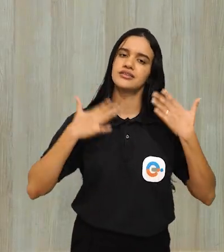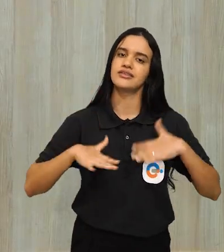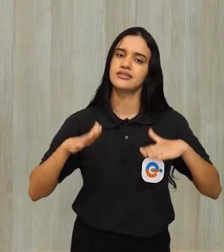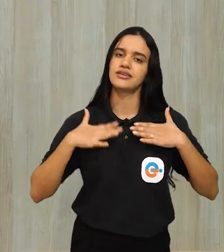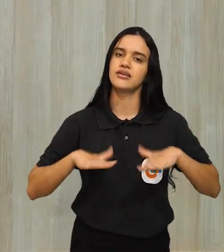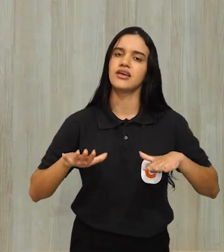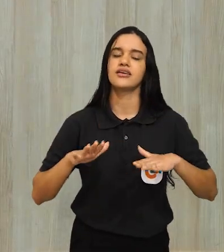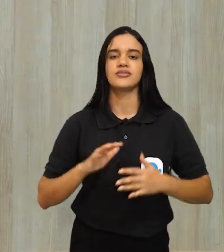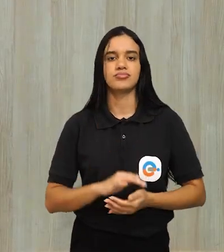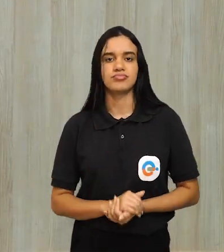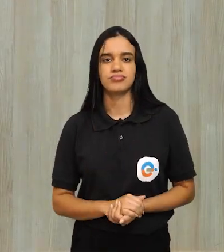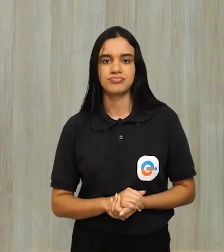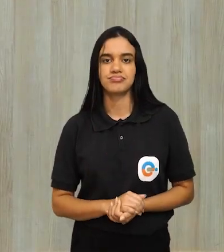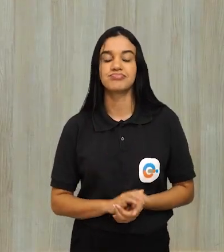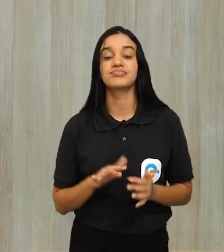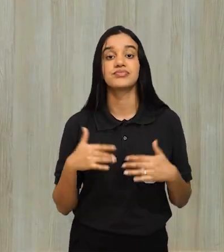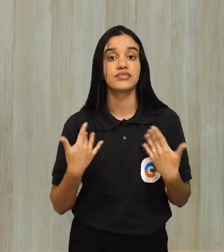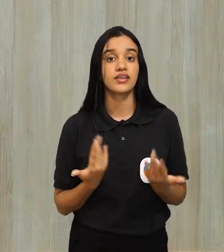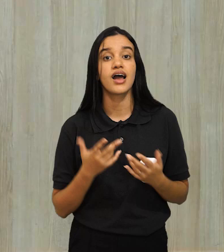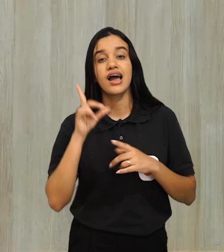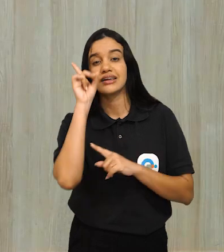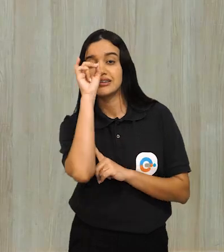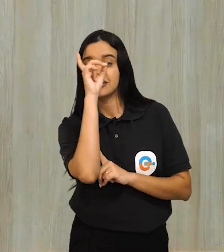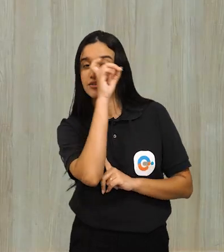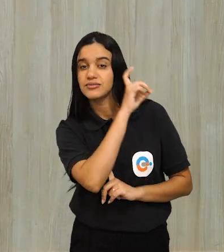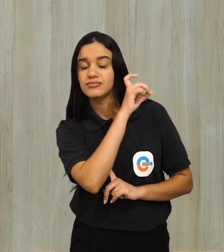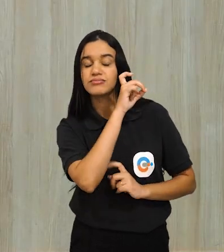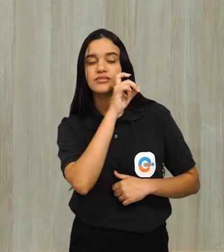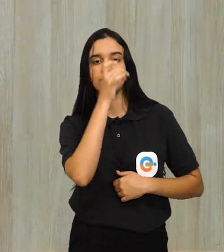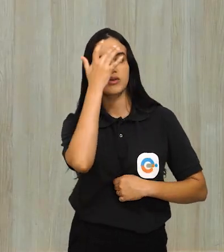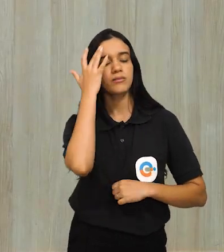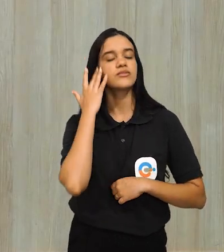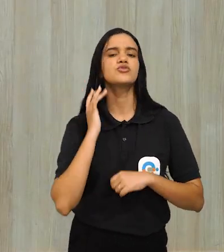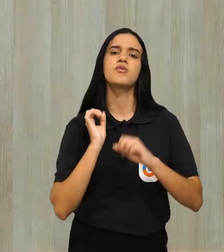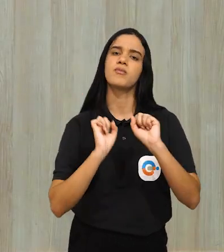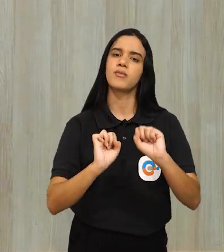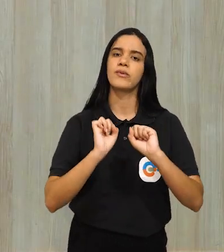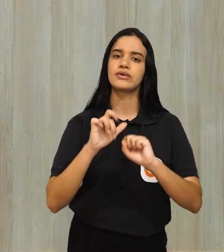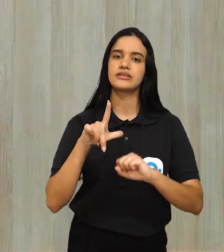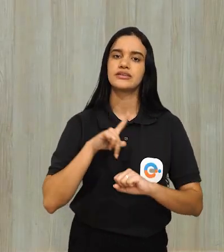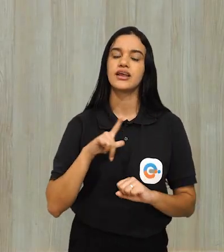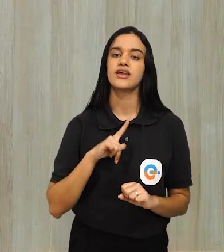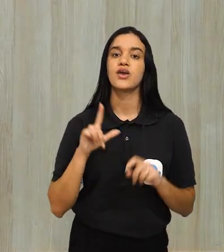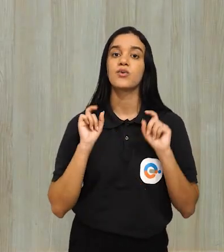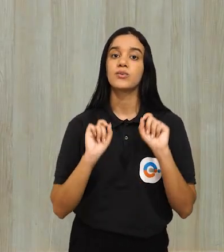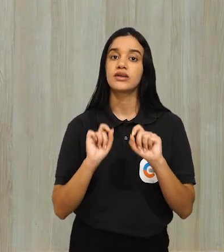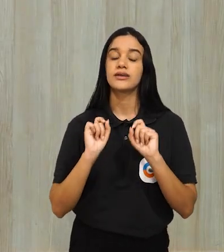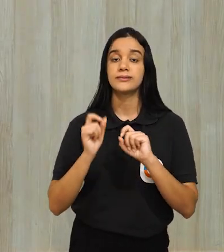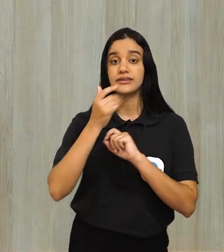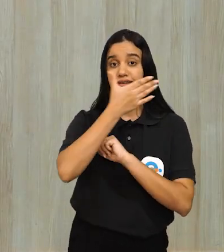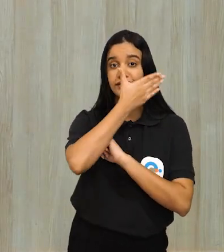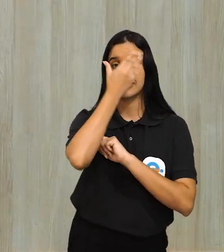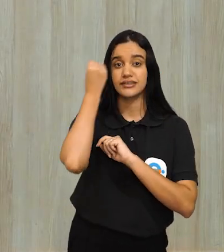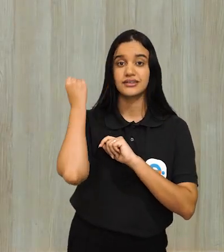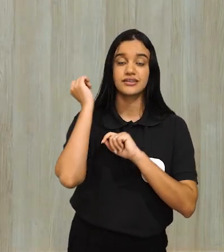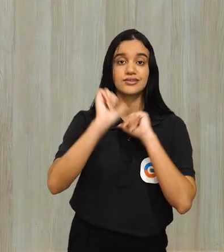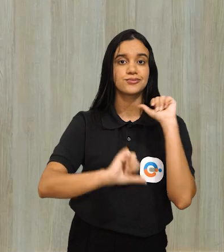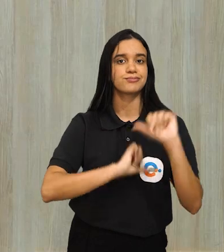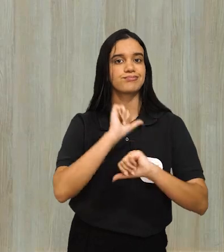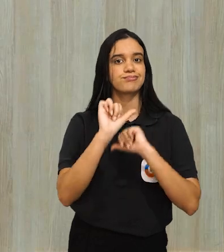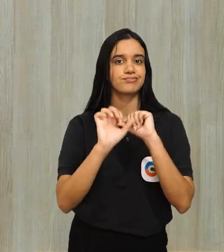super Calma né a dificuldade que alguém pode ter aí é esquecer dessas